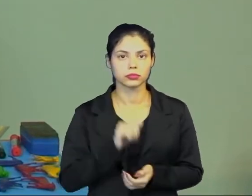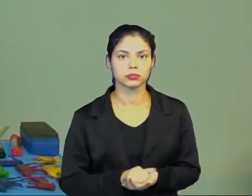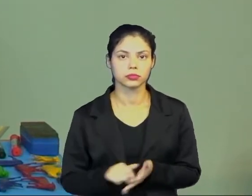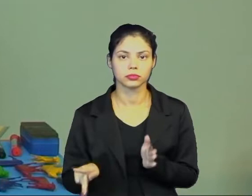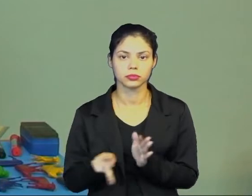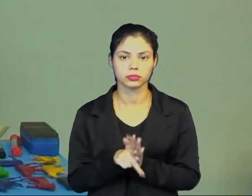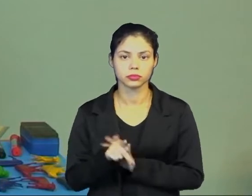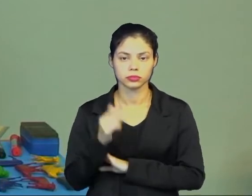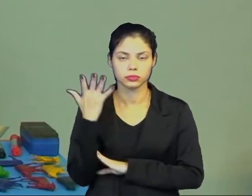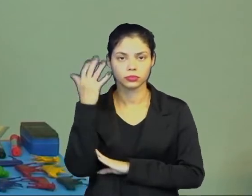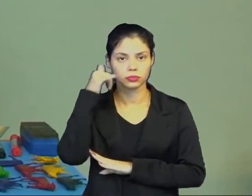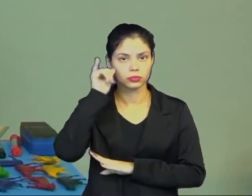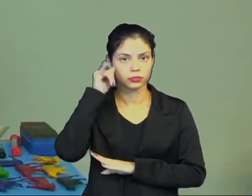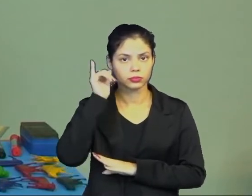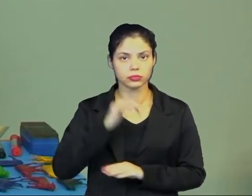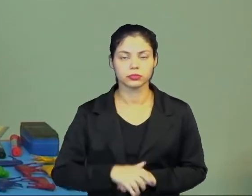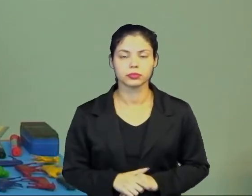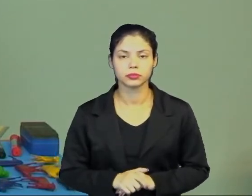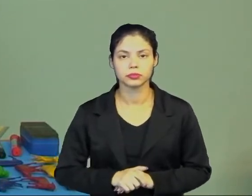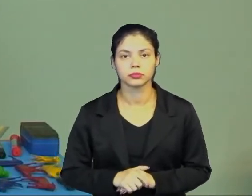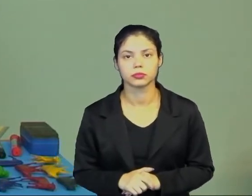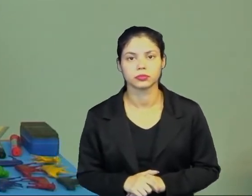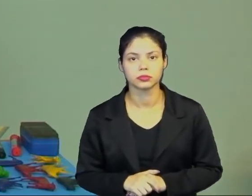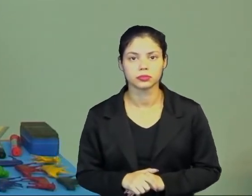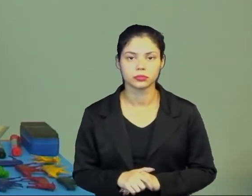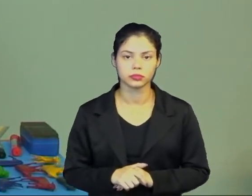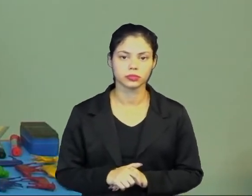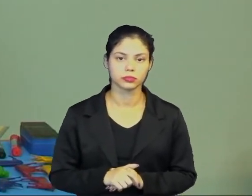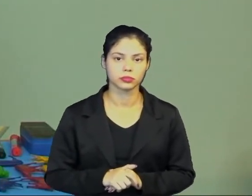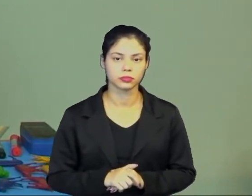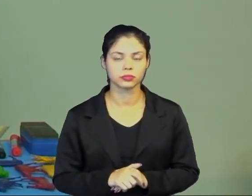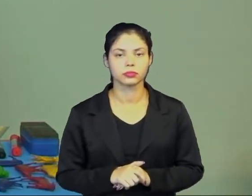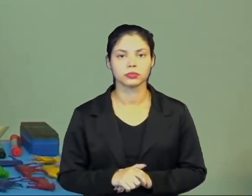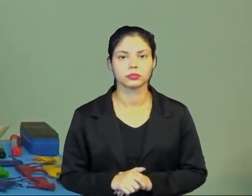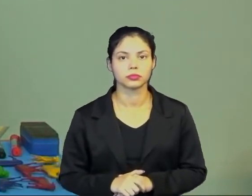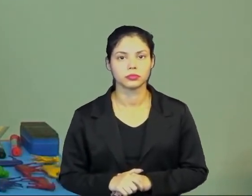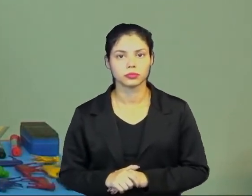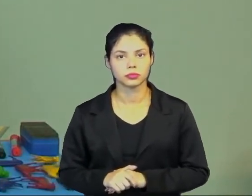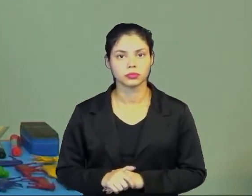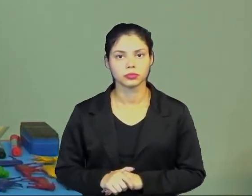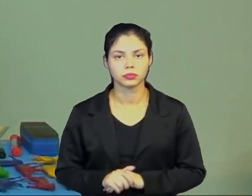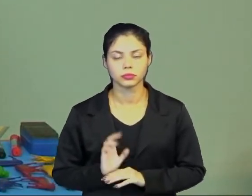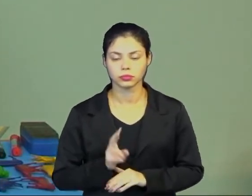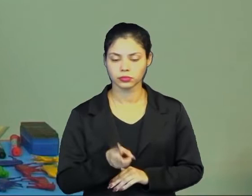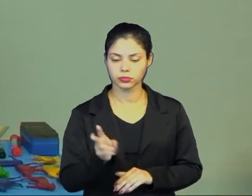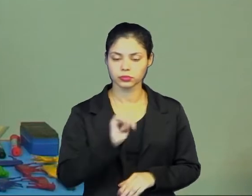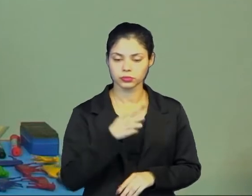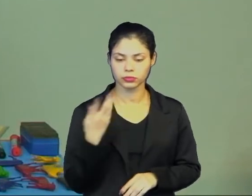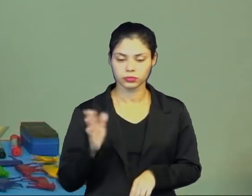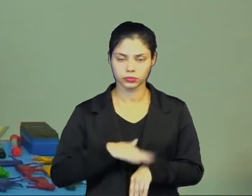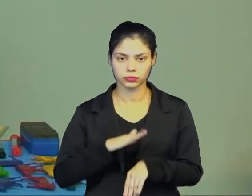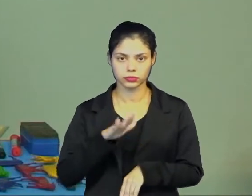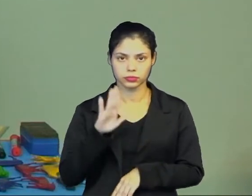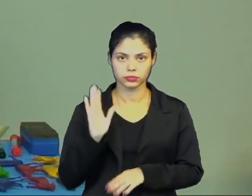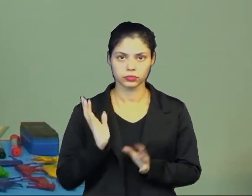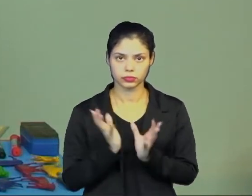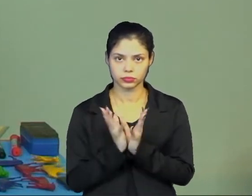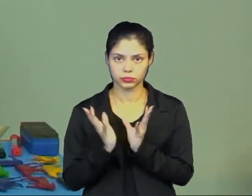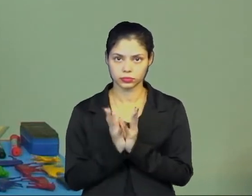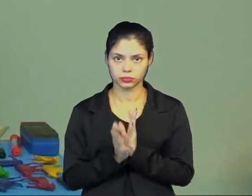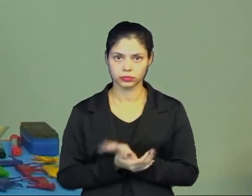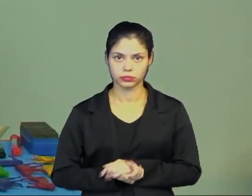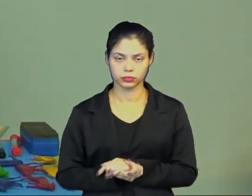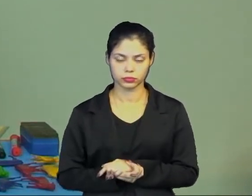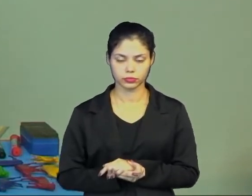do que bois. Muito bem. Vamos guardar para a gente contar mais uma